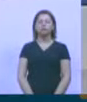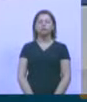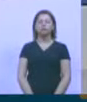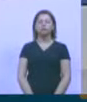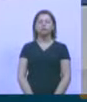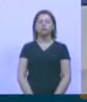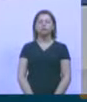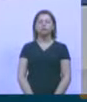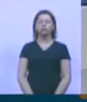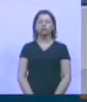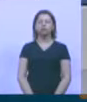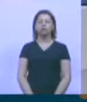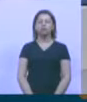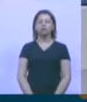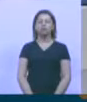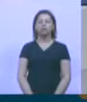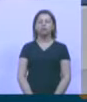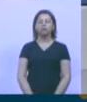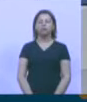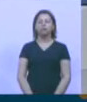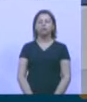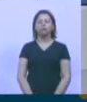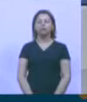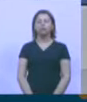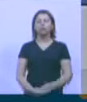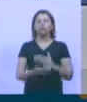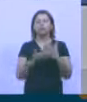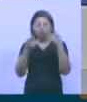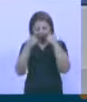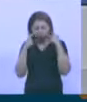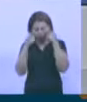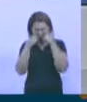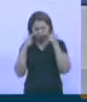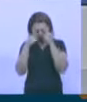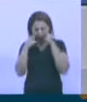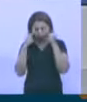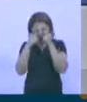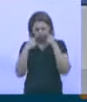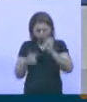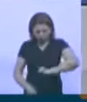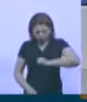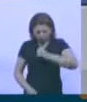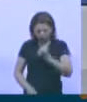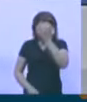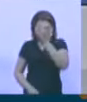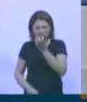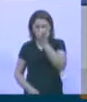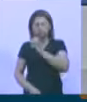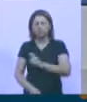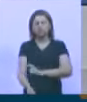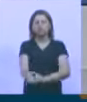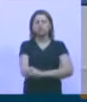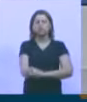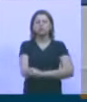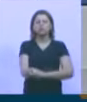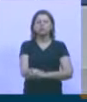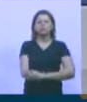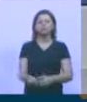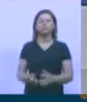of anger and sadness. Em choro de raiva, de tristeza, de desespero.